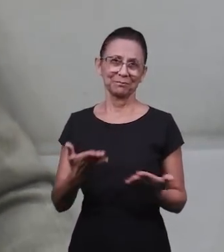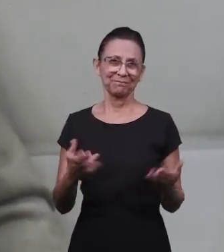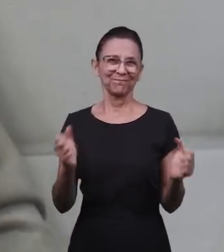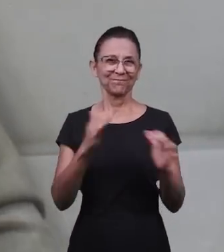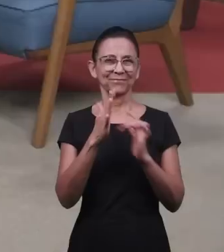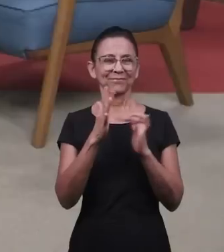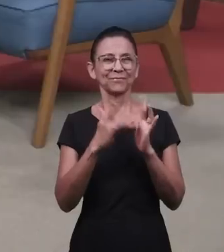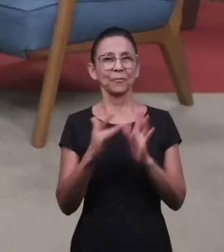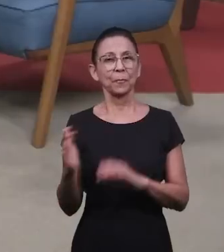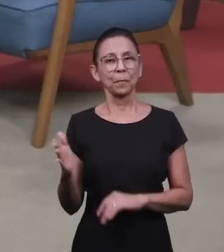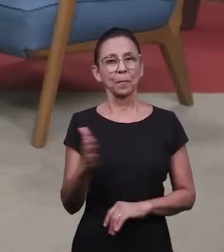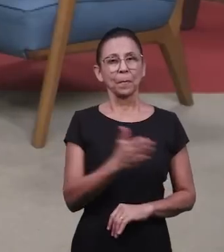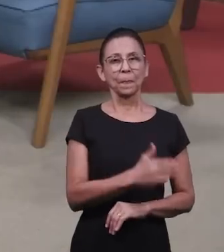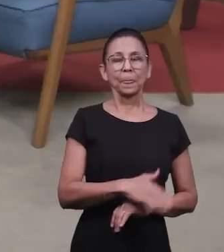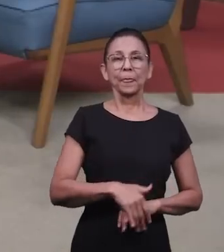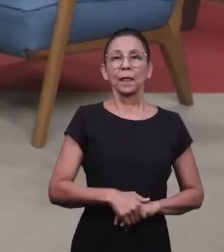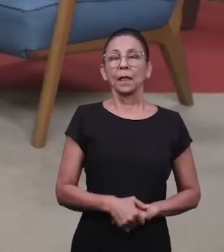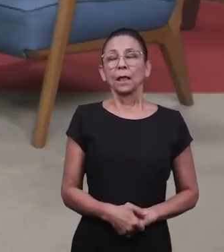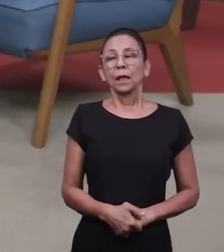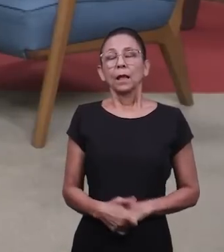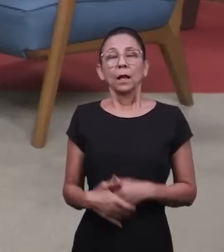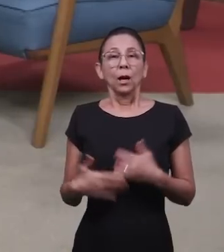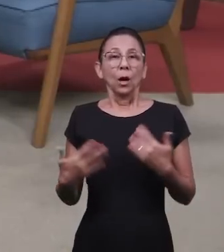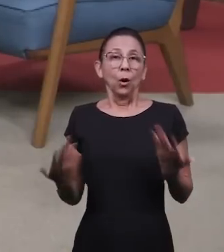Deus abençoe. Glória a Jesus. Bom,